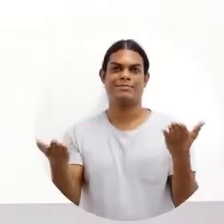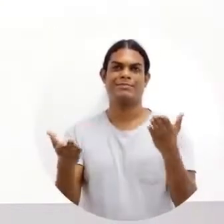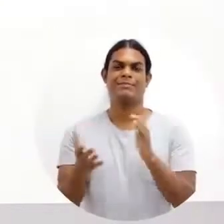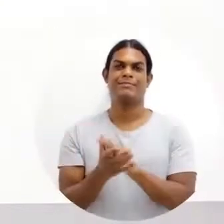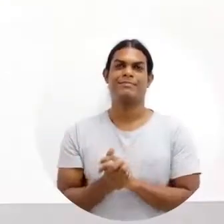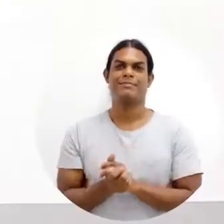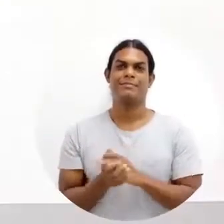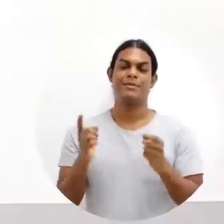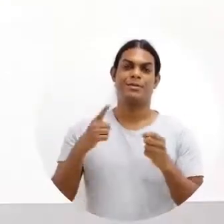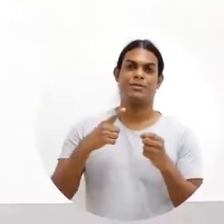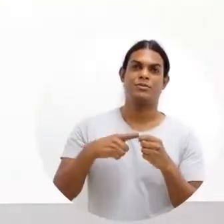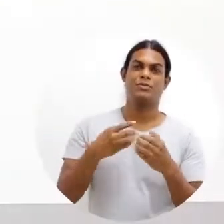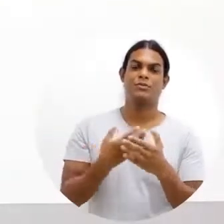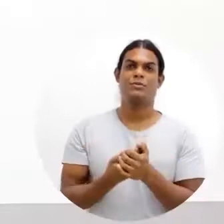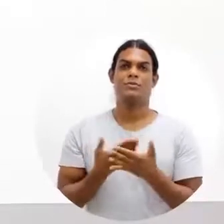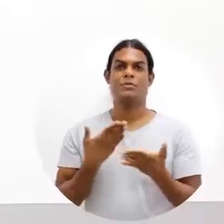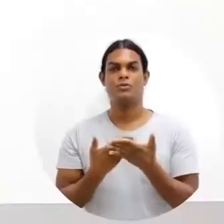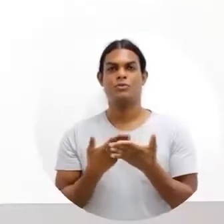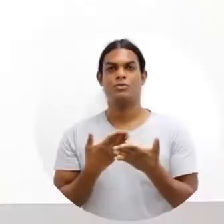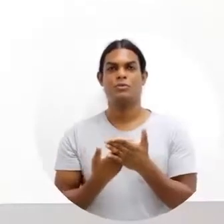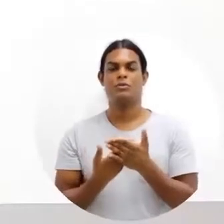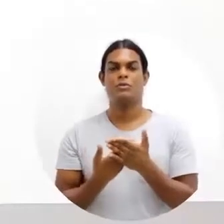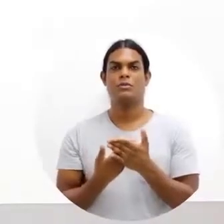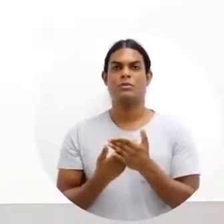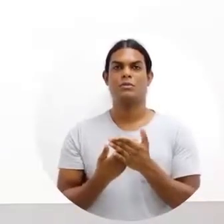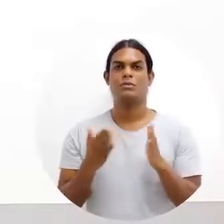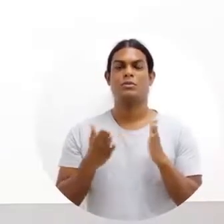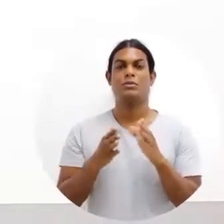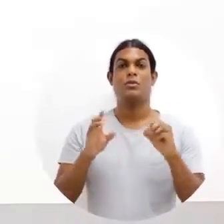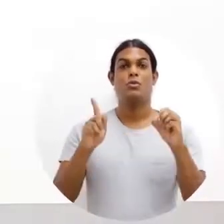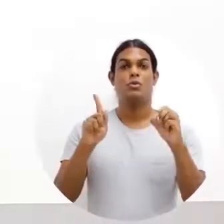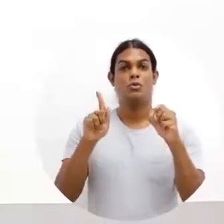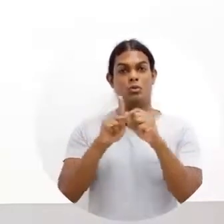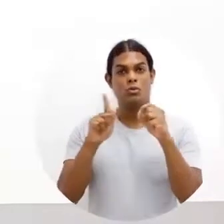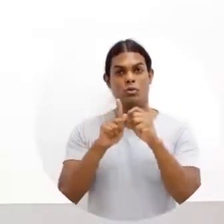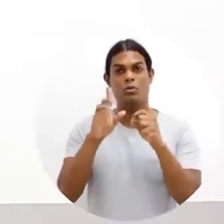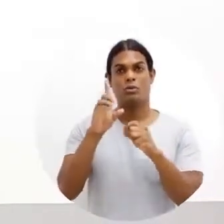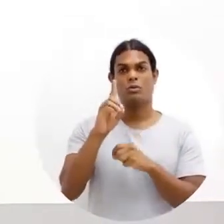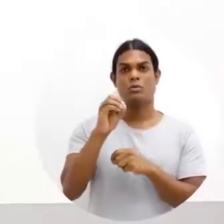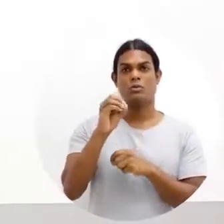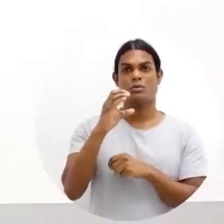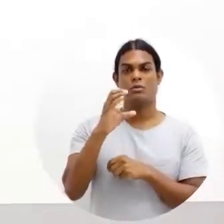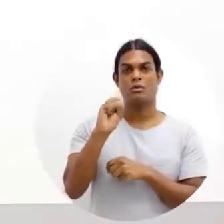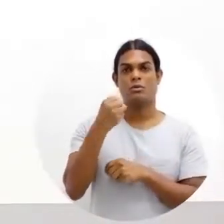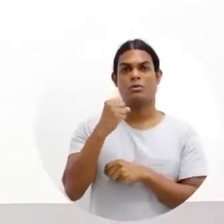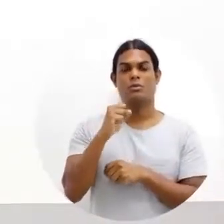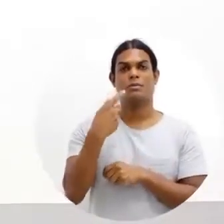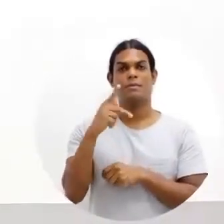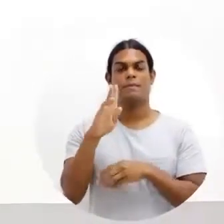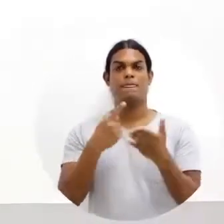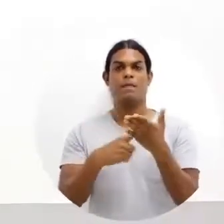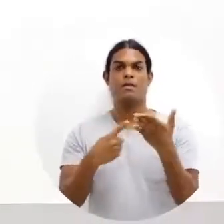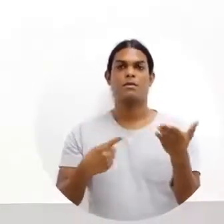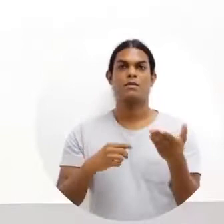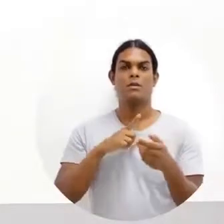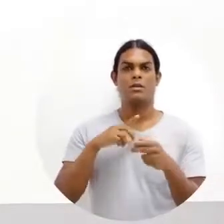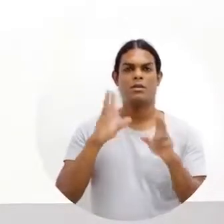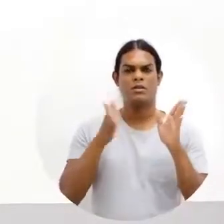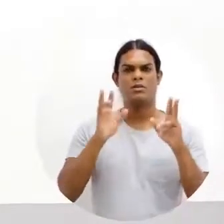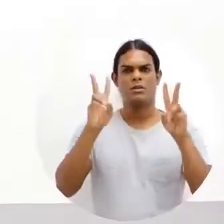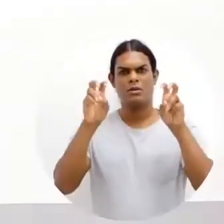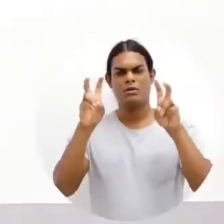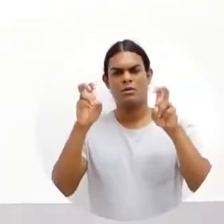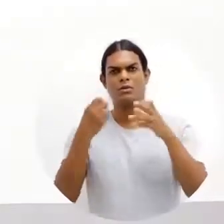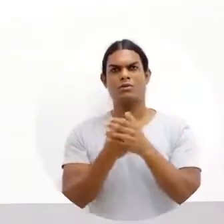pessoal, estou de volta para a gente tratar hoje sobre Google Docs. Lá no material de vocês havia uma parte em que nós tratávamos sobre